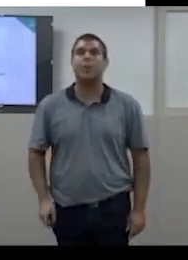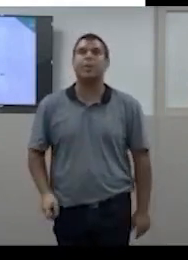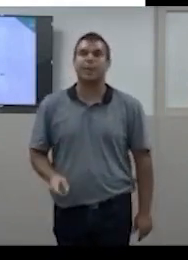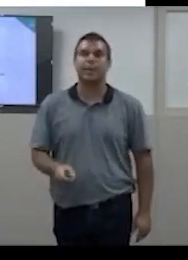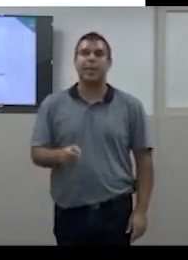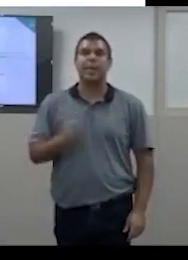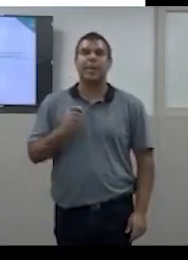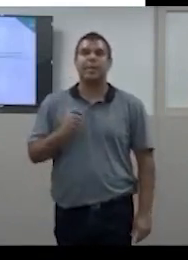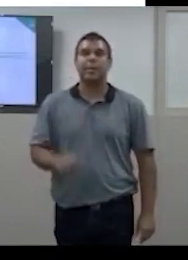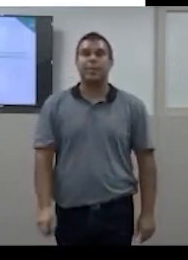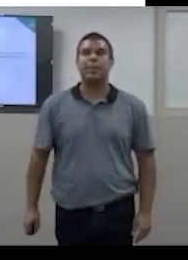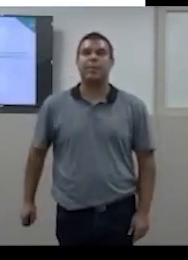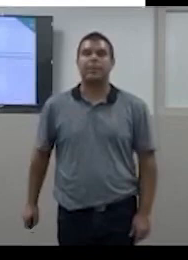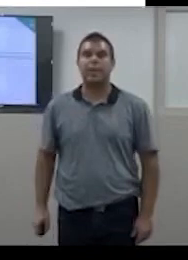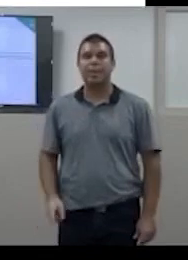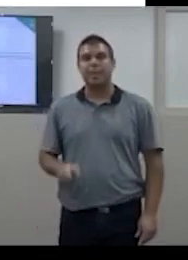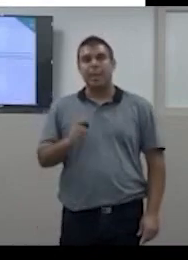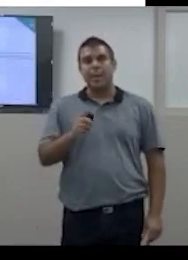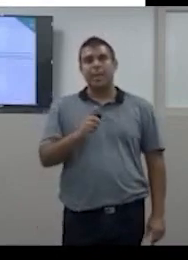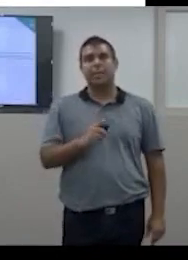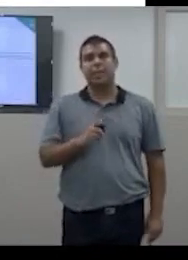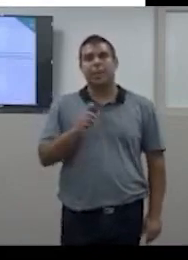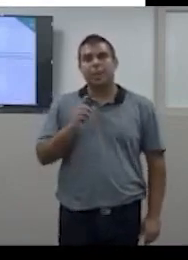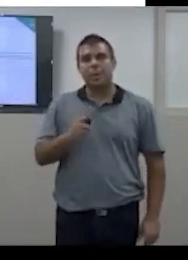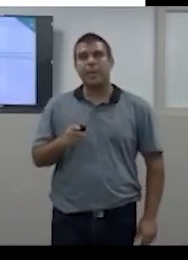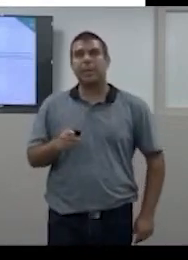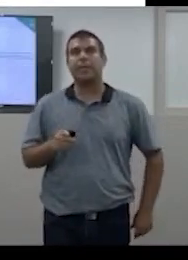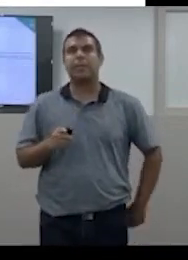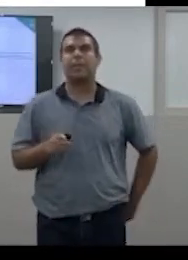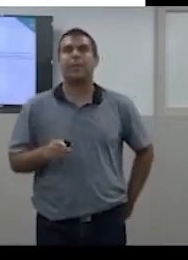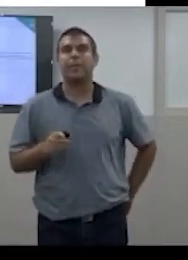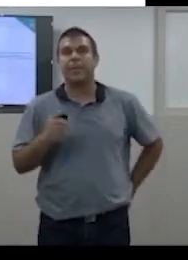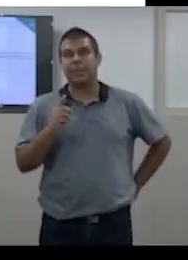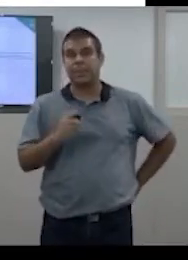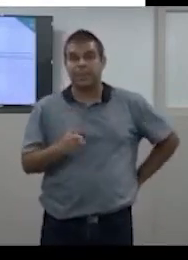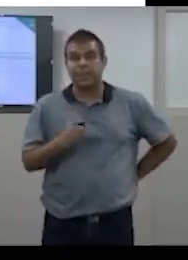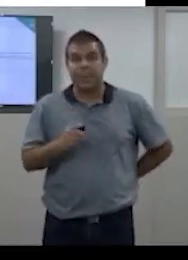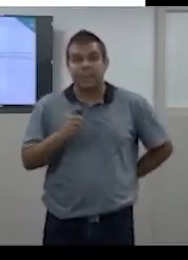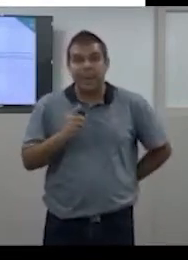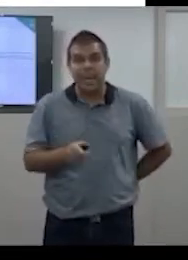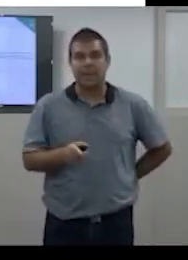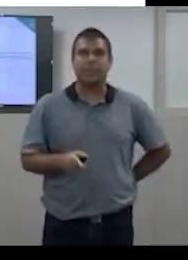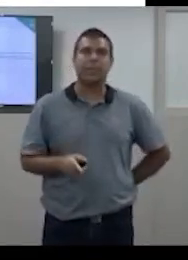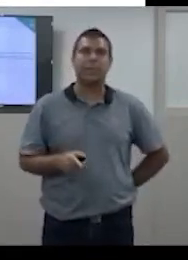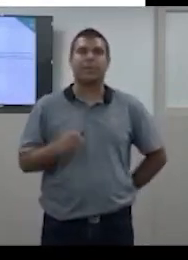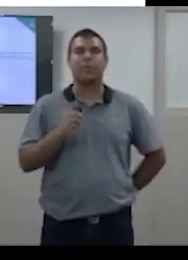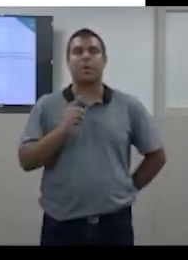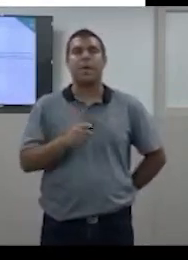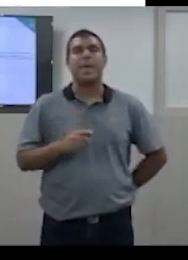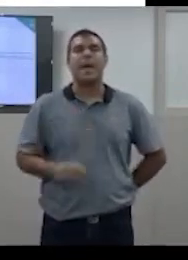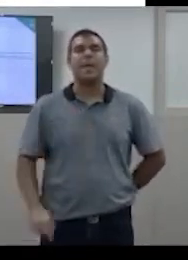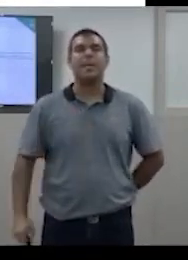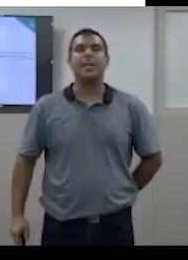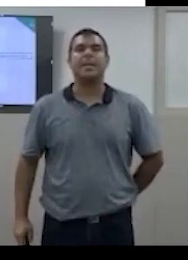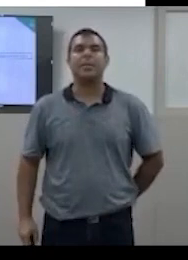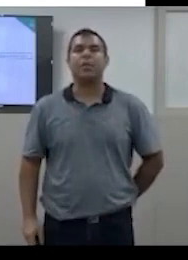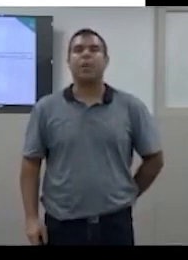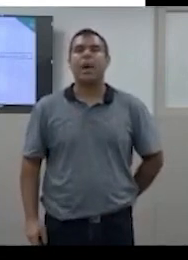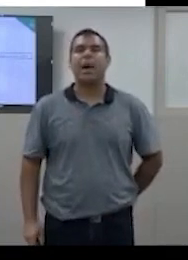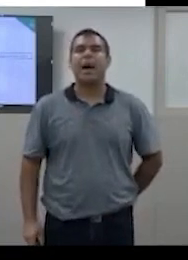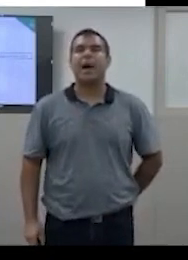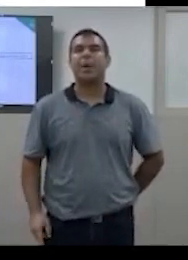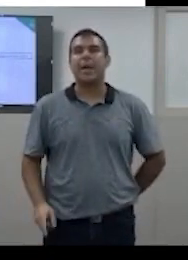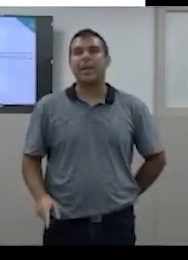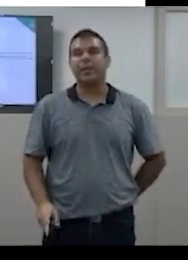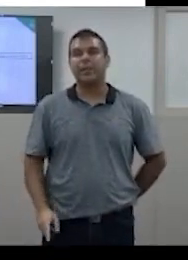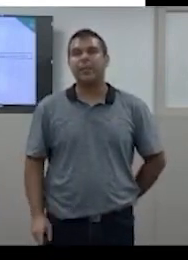interessante e curiosa do que a outra. Então, vamos avançar ali, ó. Então, assim, ó, o que eu queria trazer para vocês ali, para vocês frisar bem isso aqui, pessoal. Ali naquele